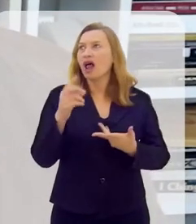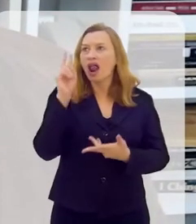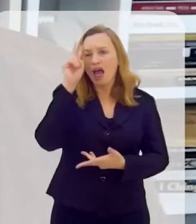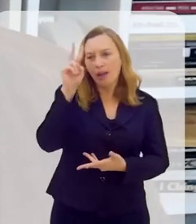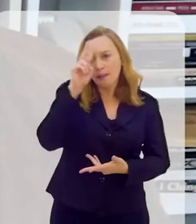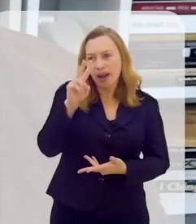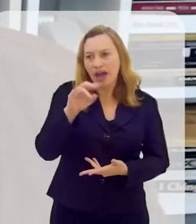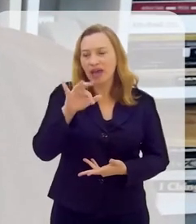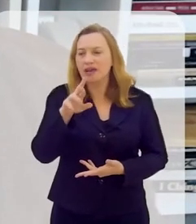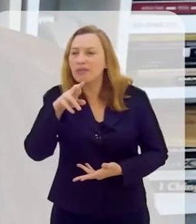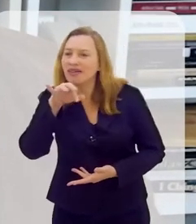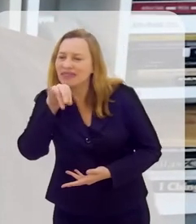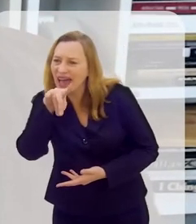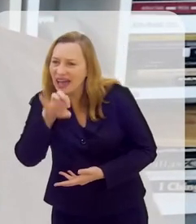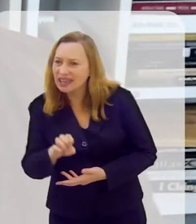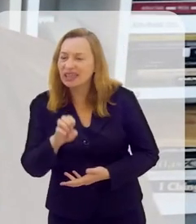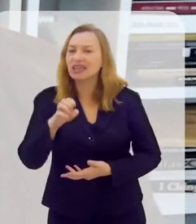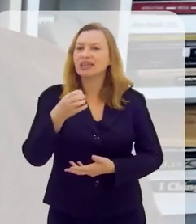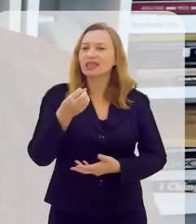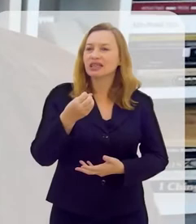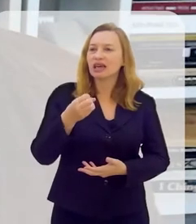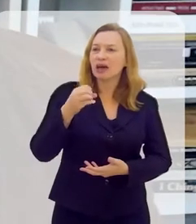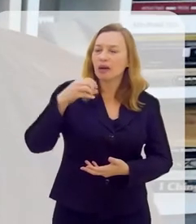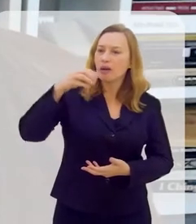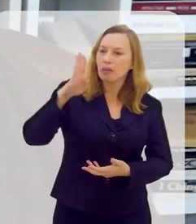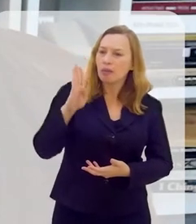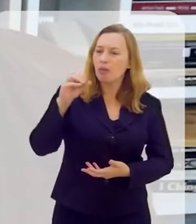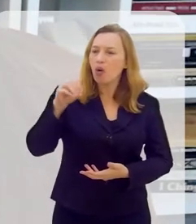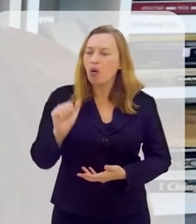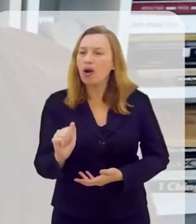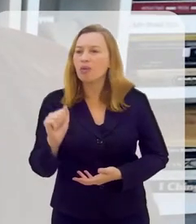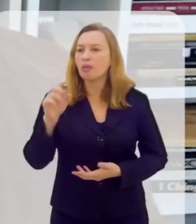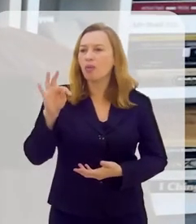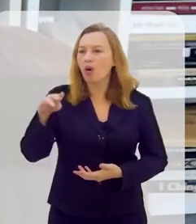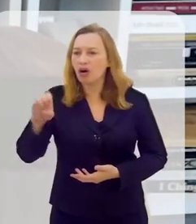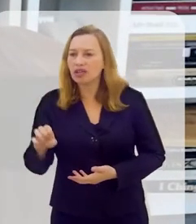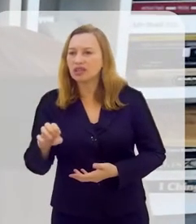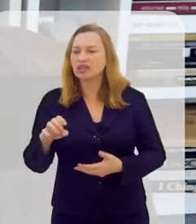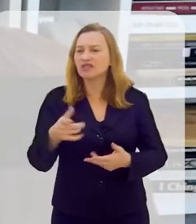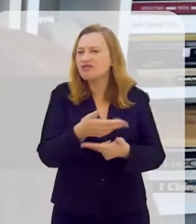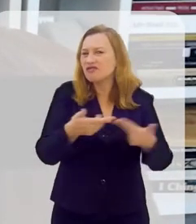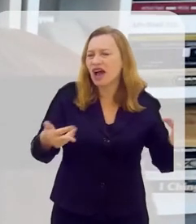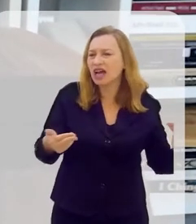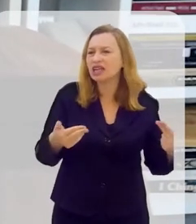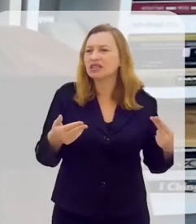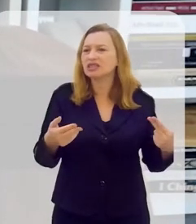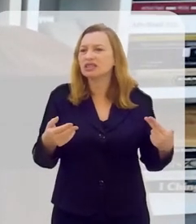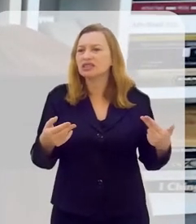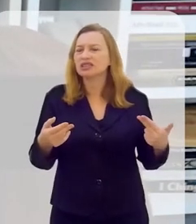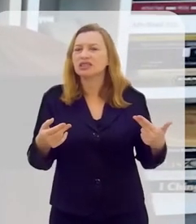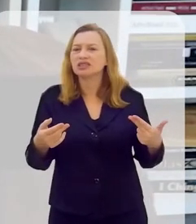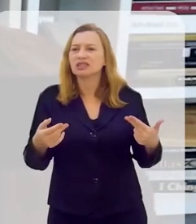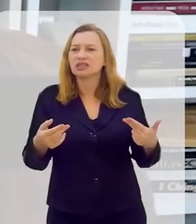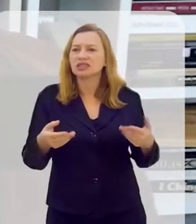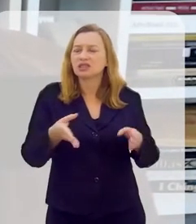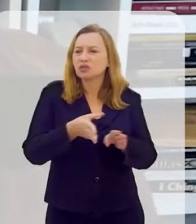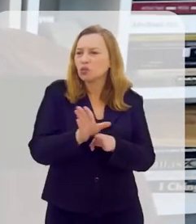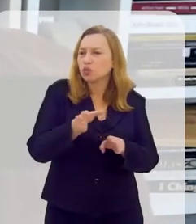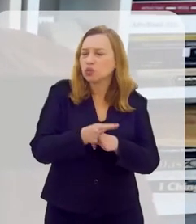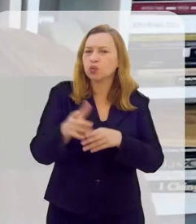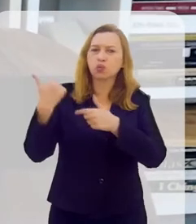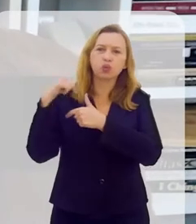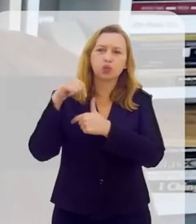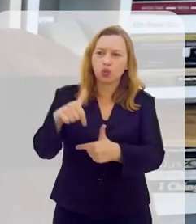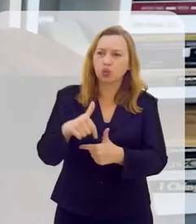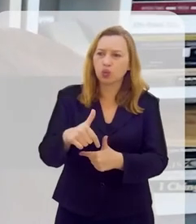lembrar de Irmandade da Boa Morte, a gente vai lembrar de Bembê do Mercado, de uma série de organizações